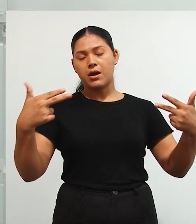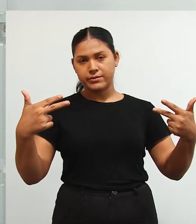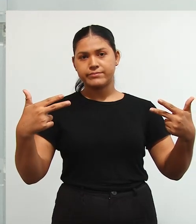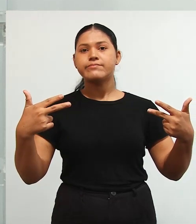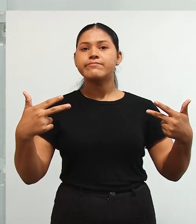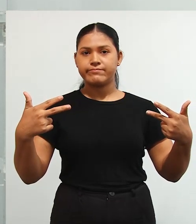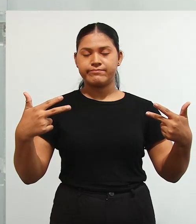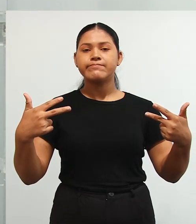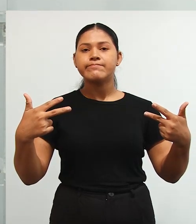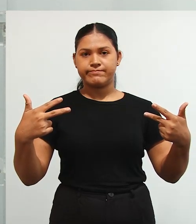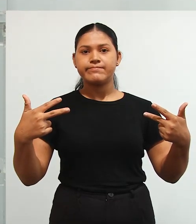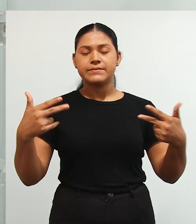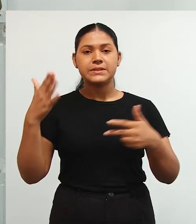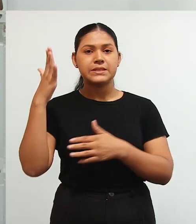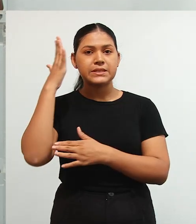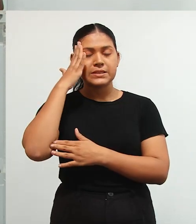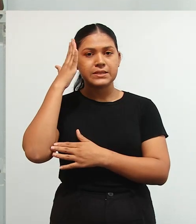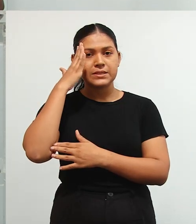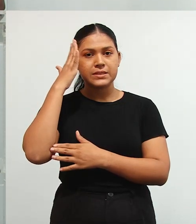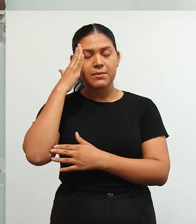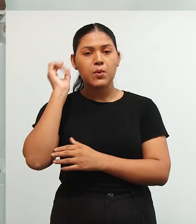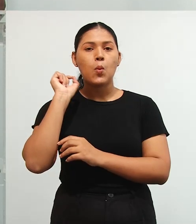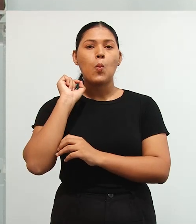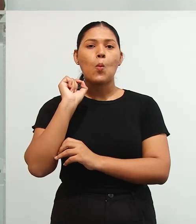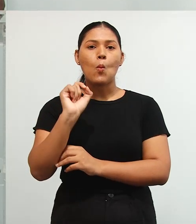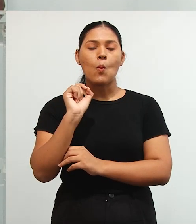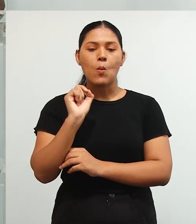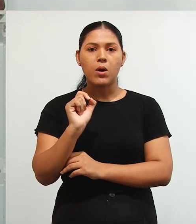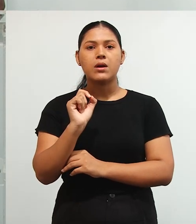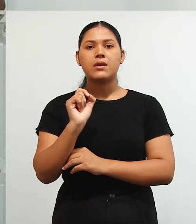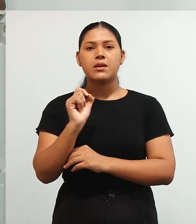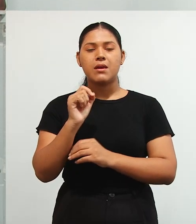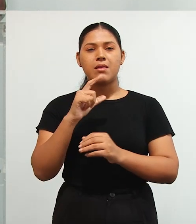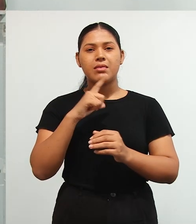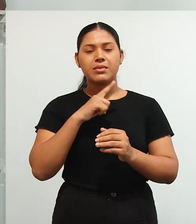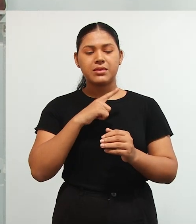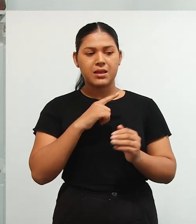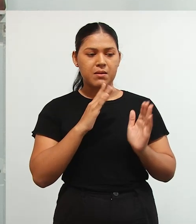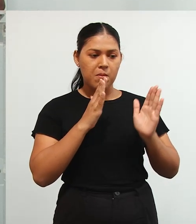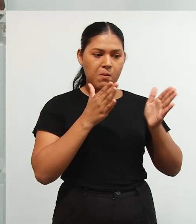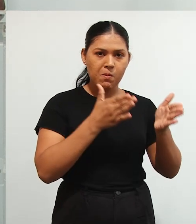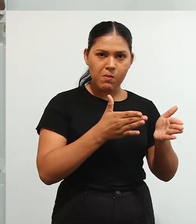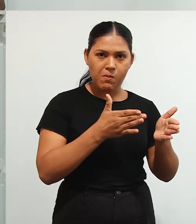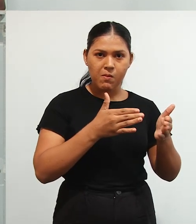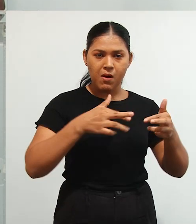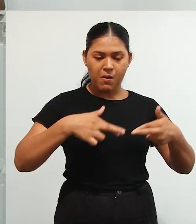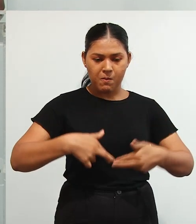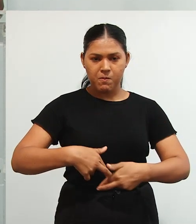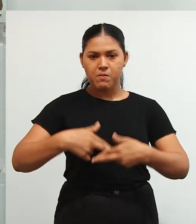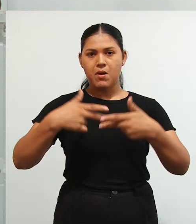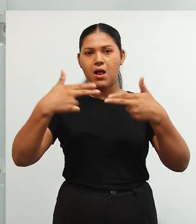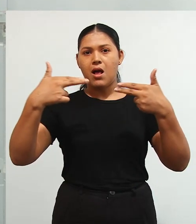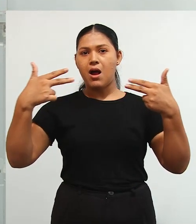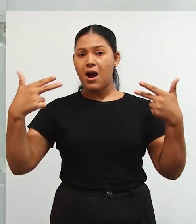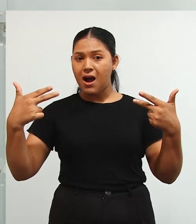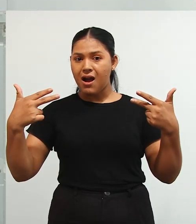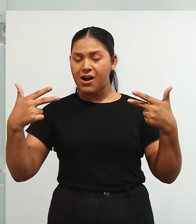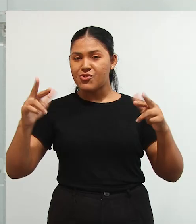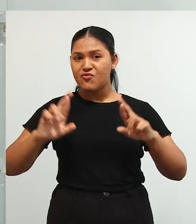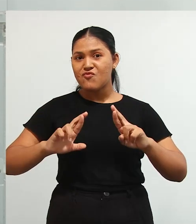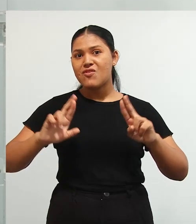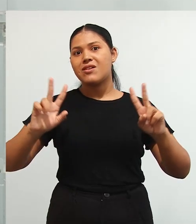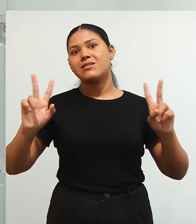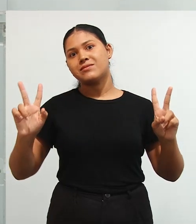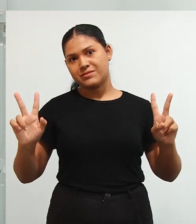desejado, né? Em função dessa quantidade de ocorrências. E o debate que prossegue,